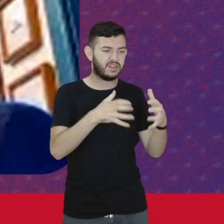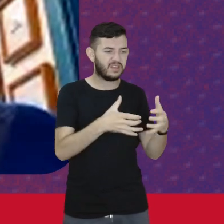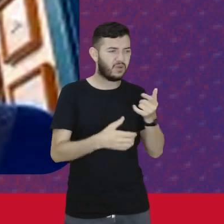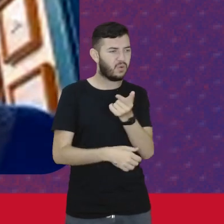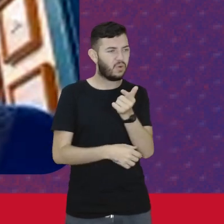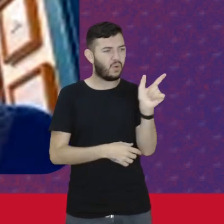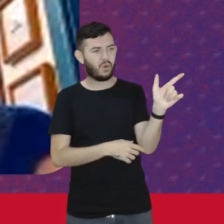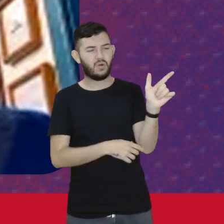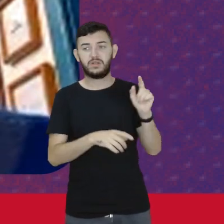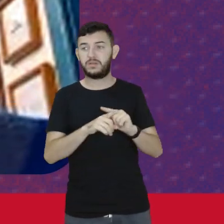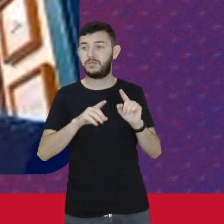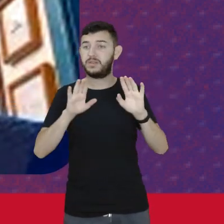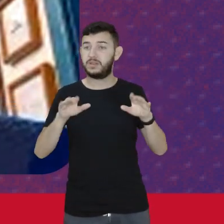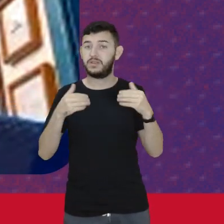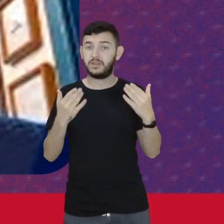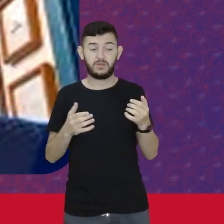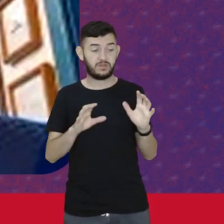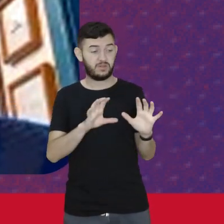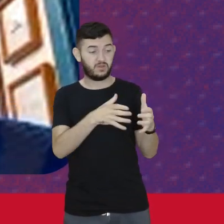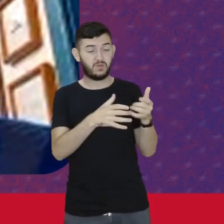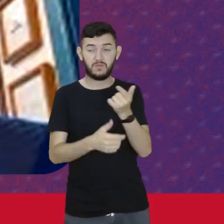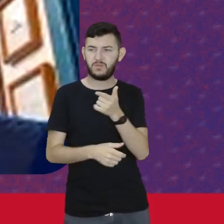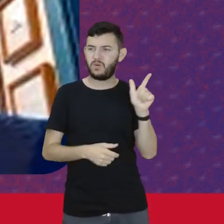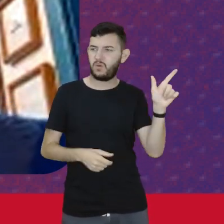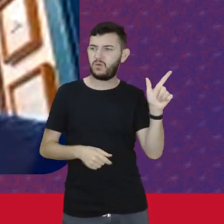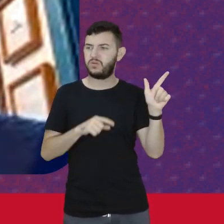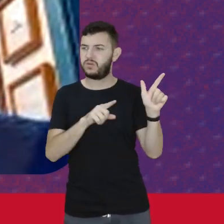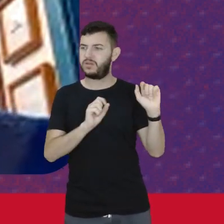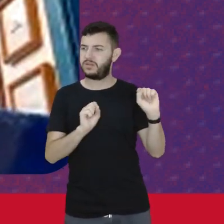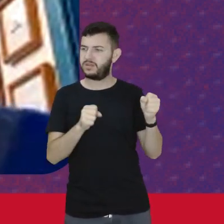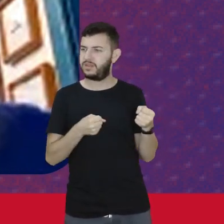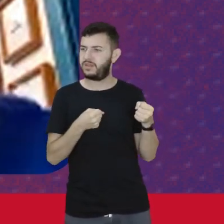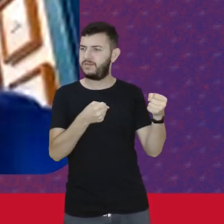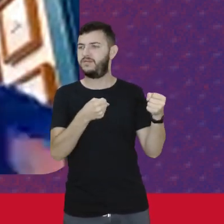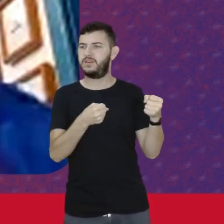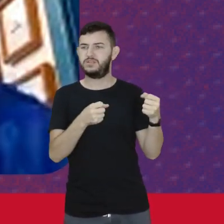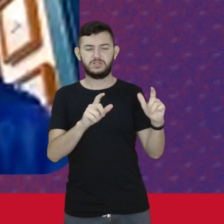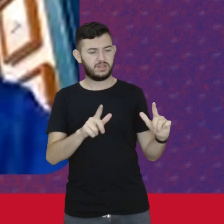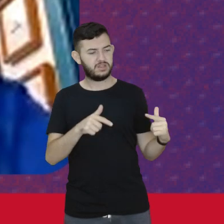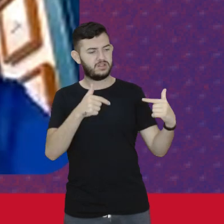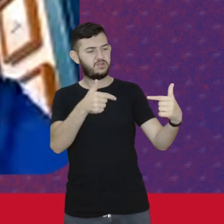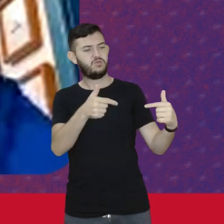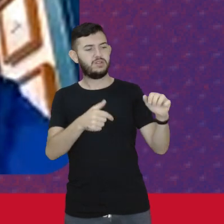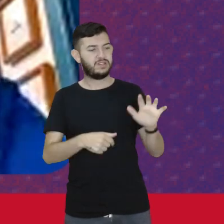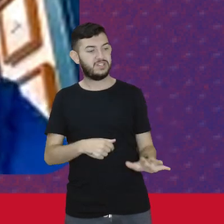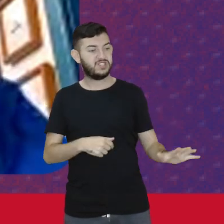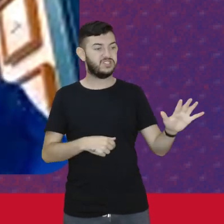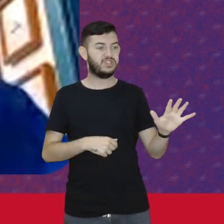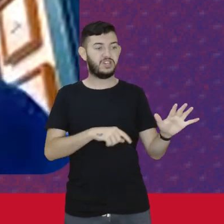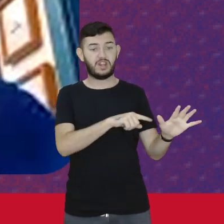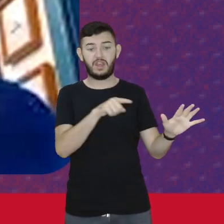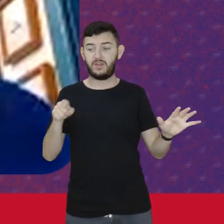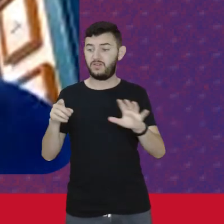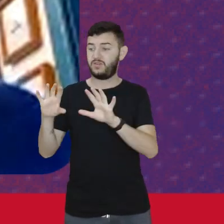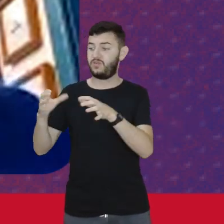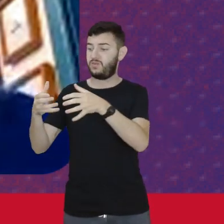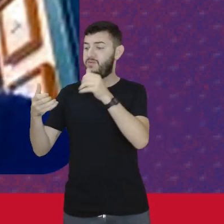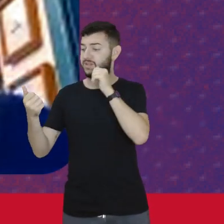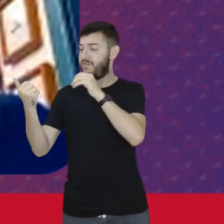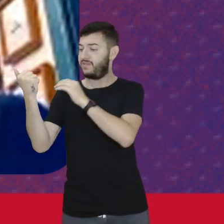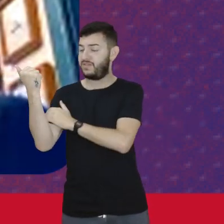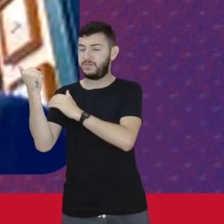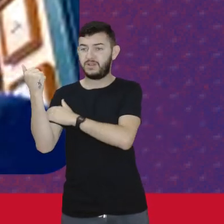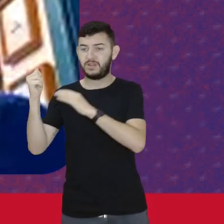as mulheres, as outras, eram que defendiam as lutas gerais, e as feministas as lutas específicas. Mas isso